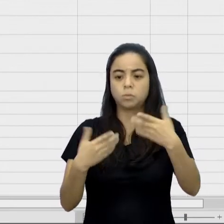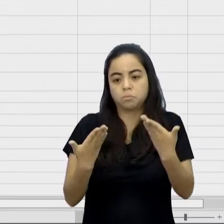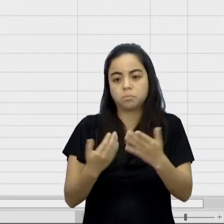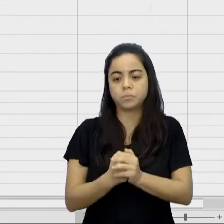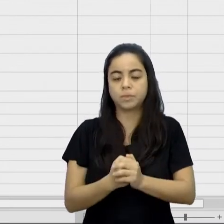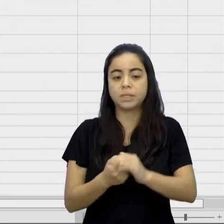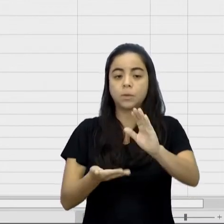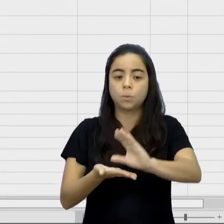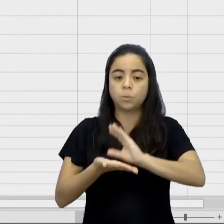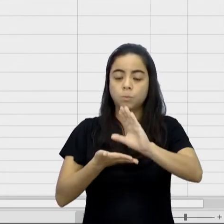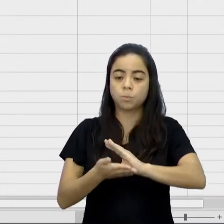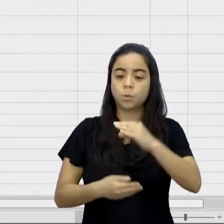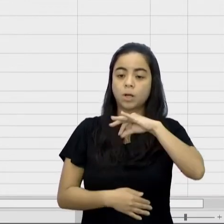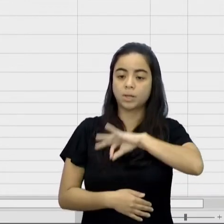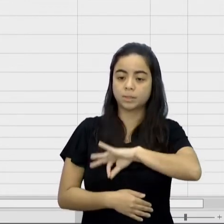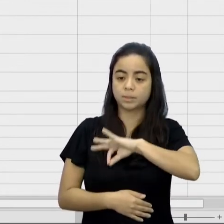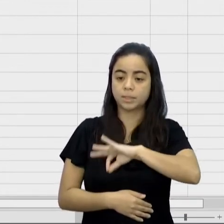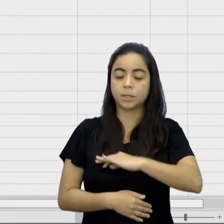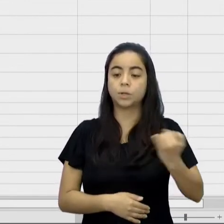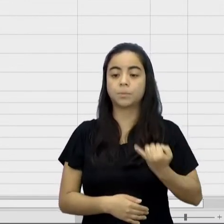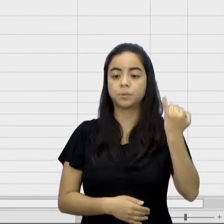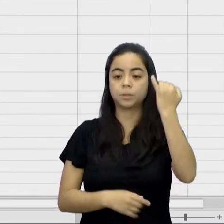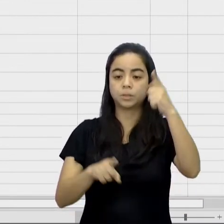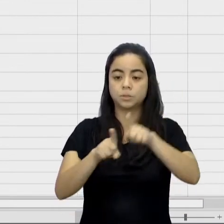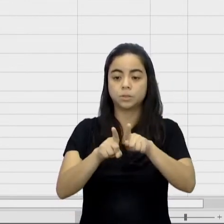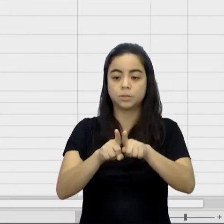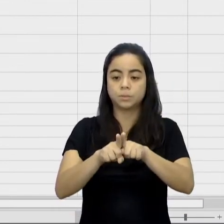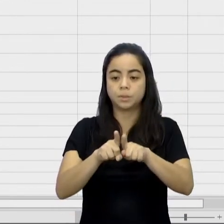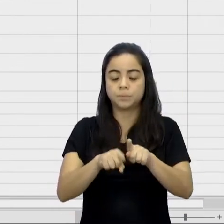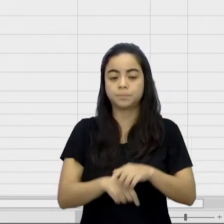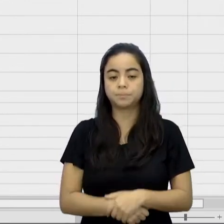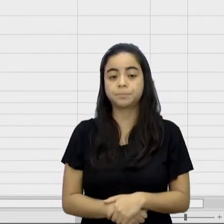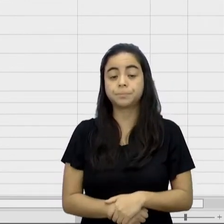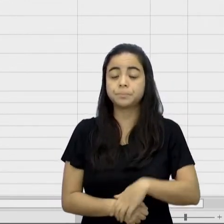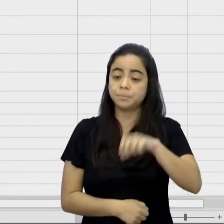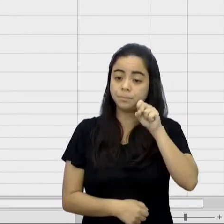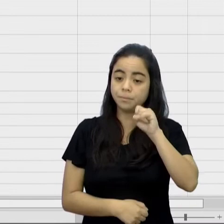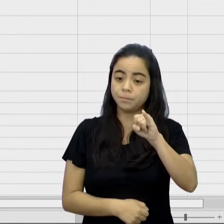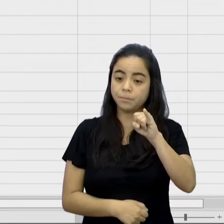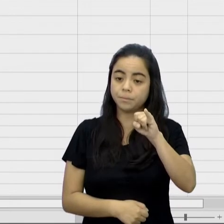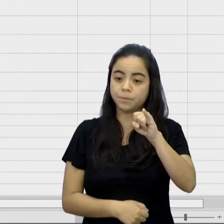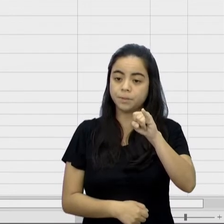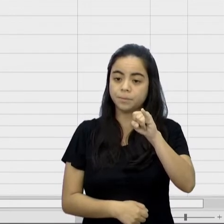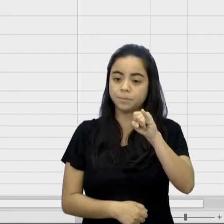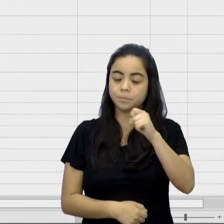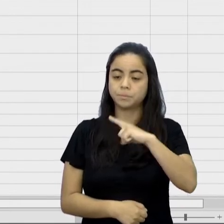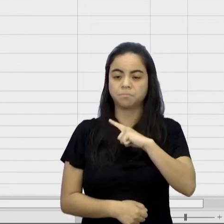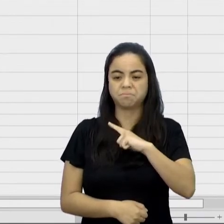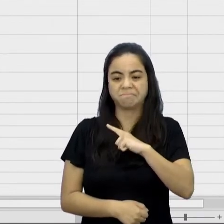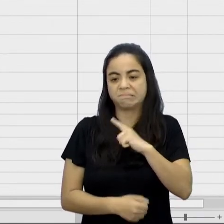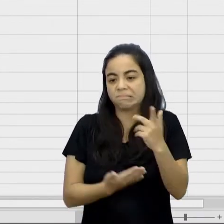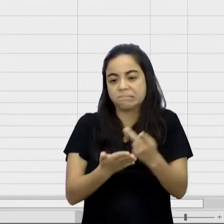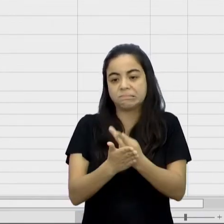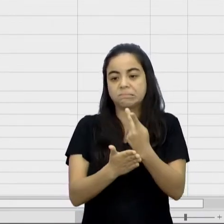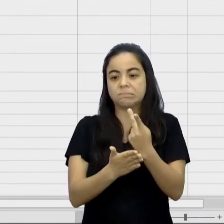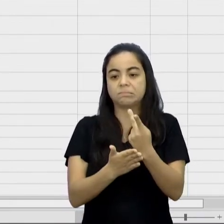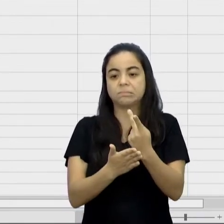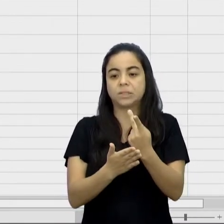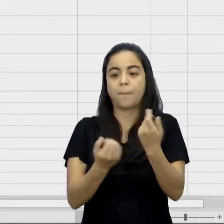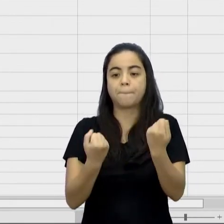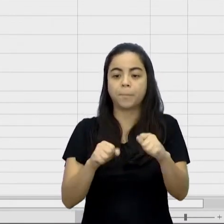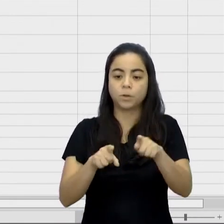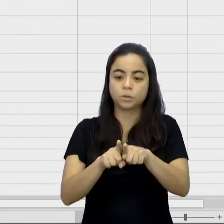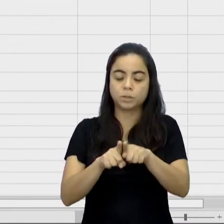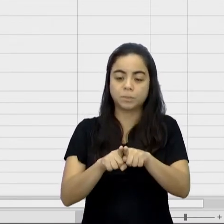entra como receita e é super importante. E caso assim surja algum imprevisto, você tem também